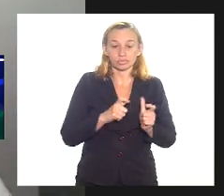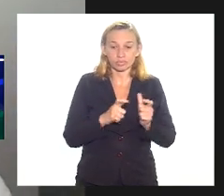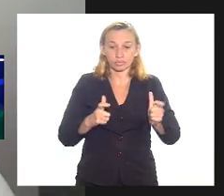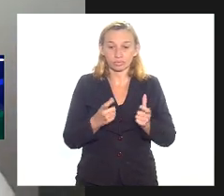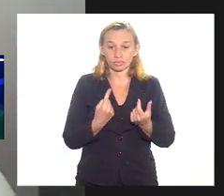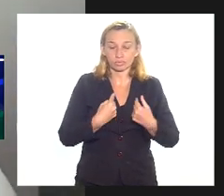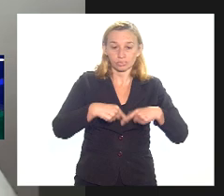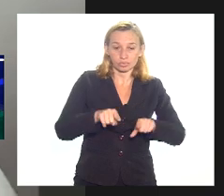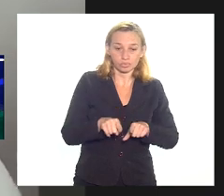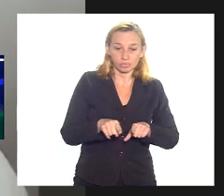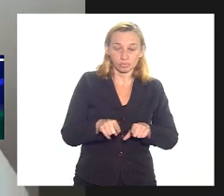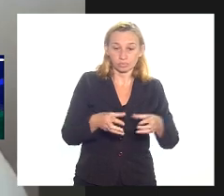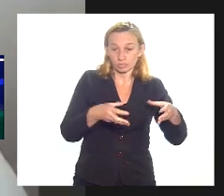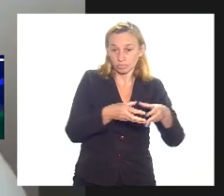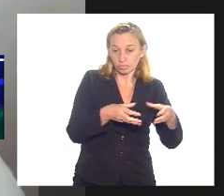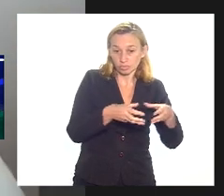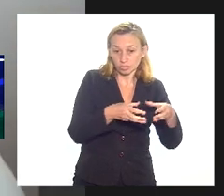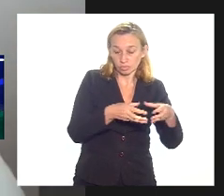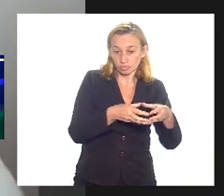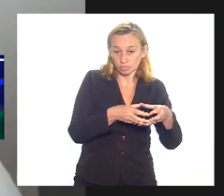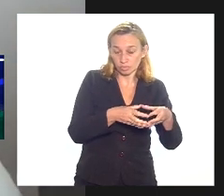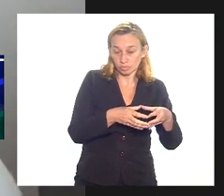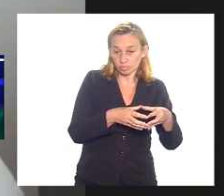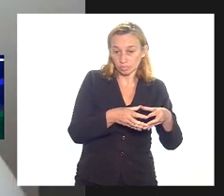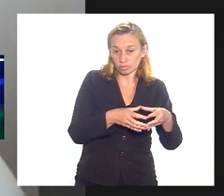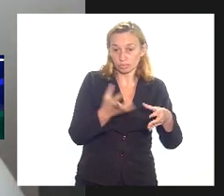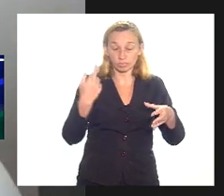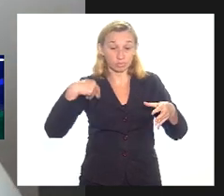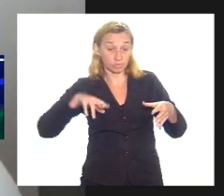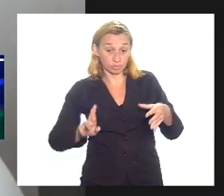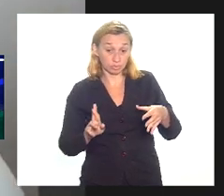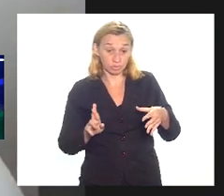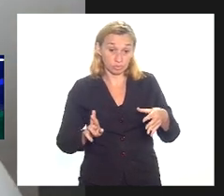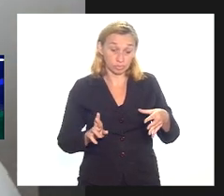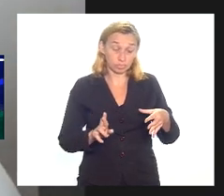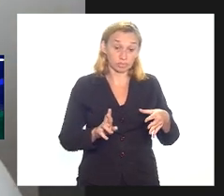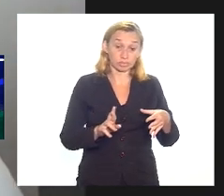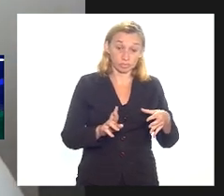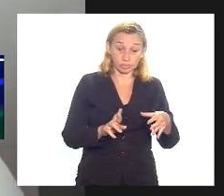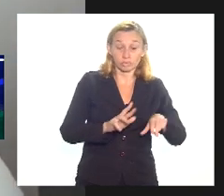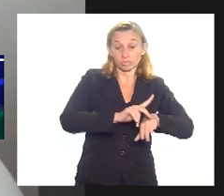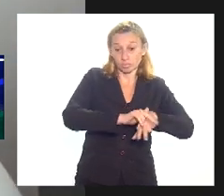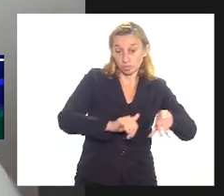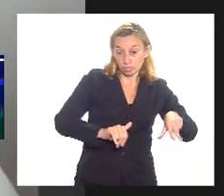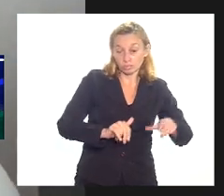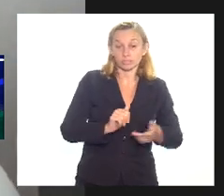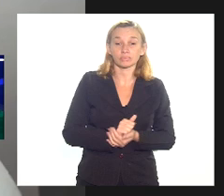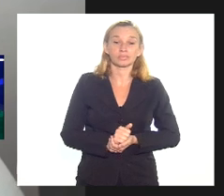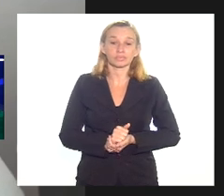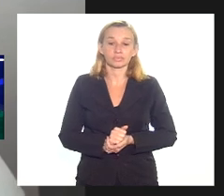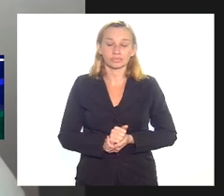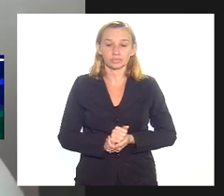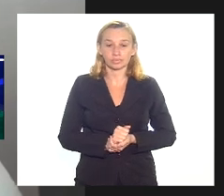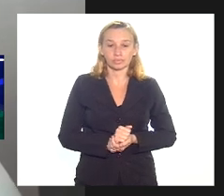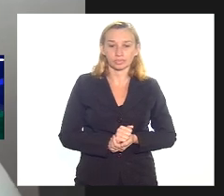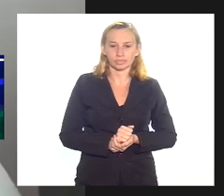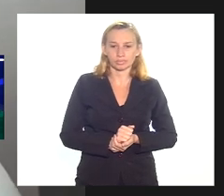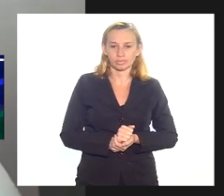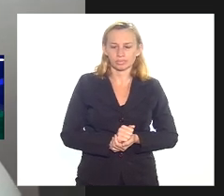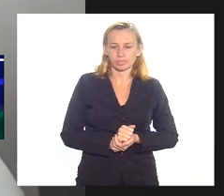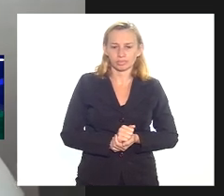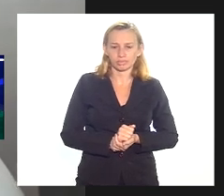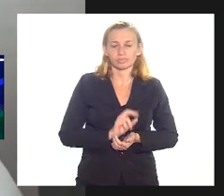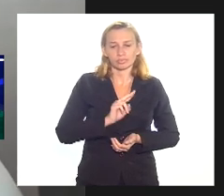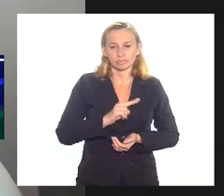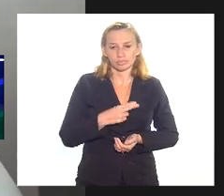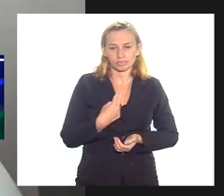contra indivíduos ou grupos em razão da sua etnia, raça, cor, orientação sexual, identidade de gênero